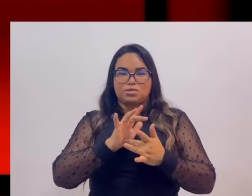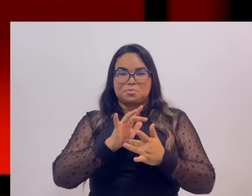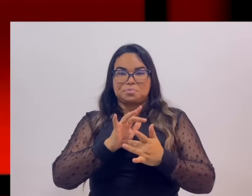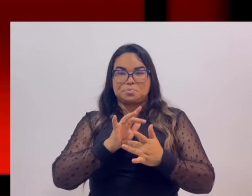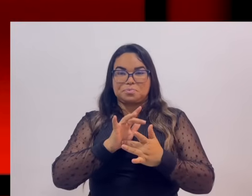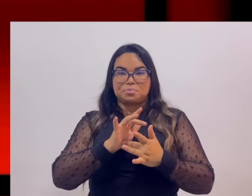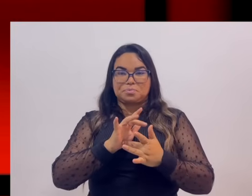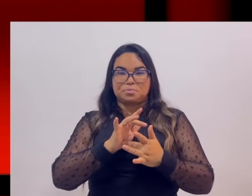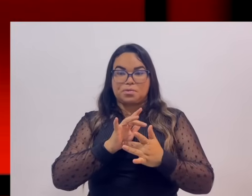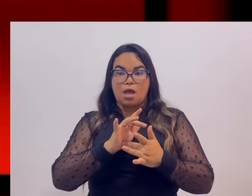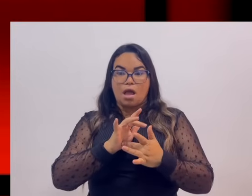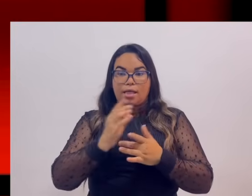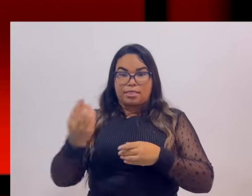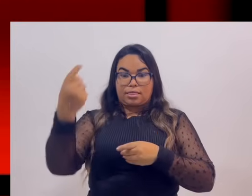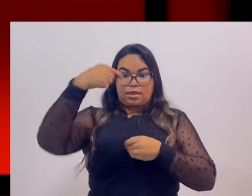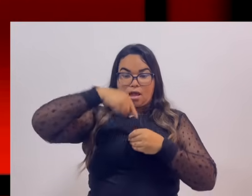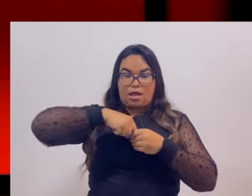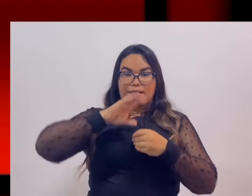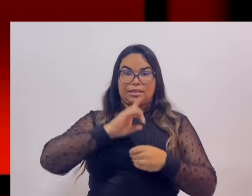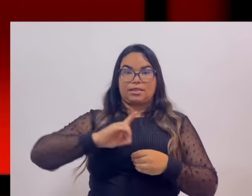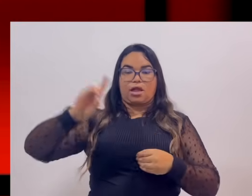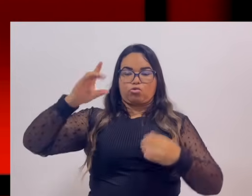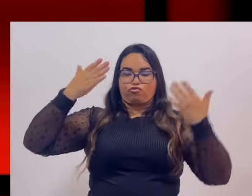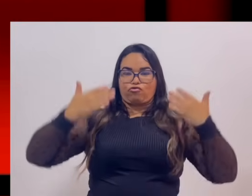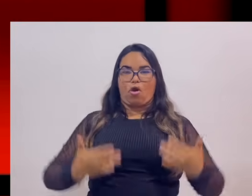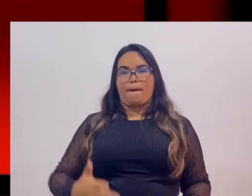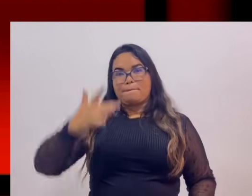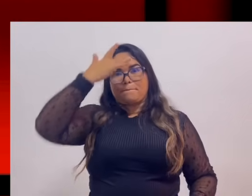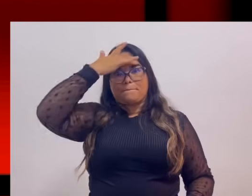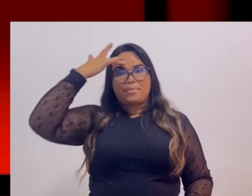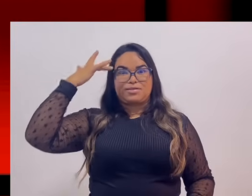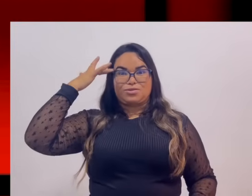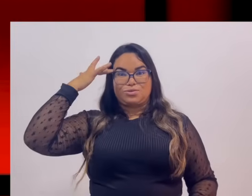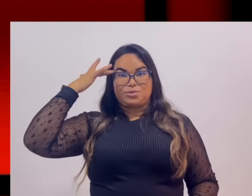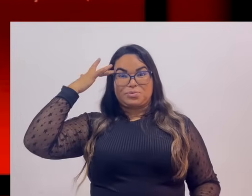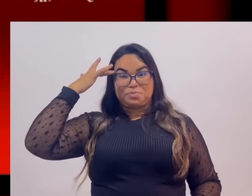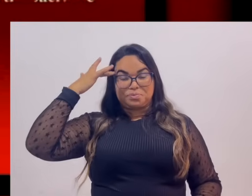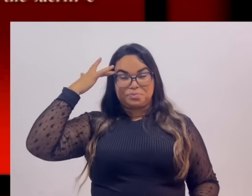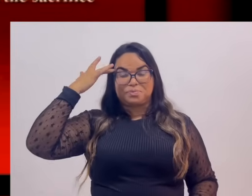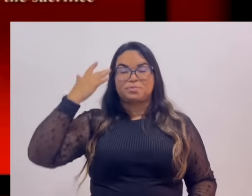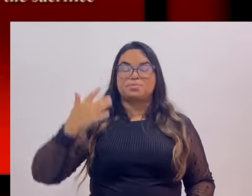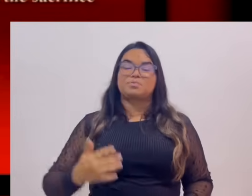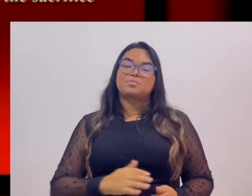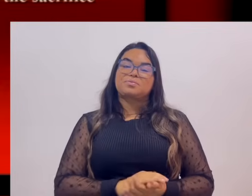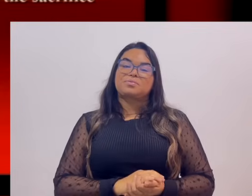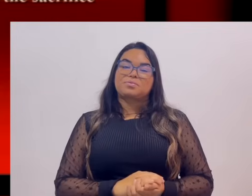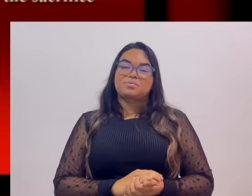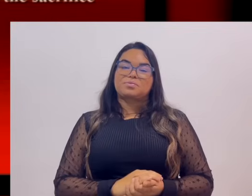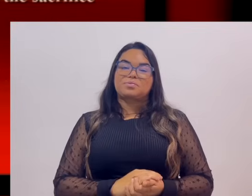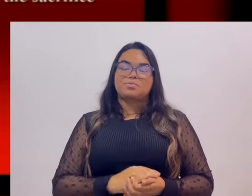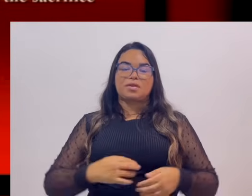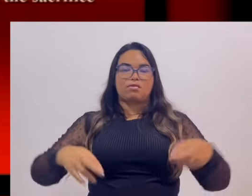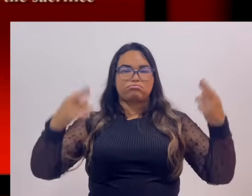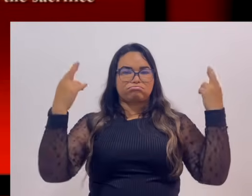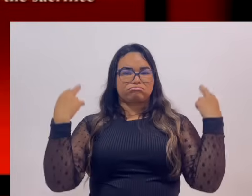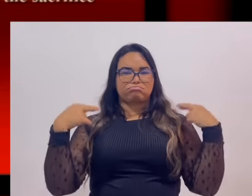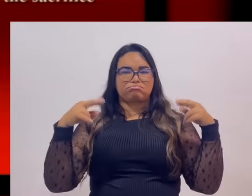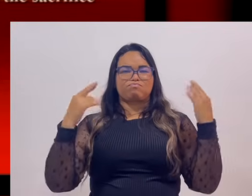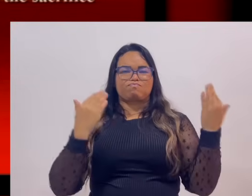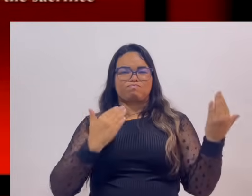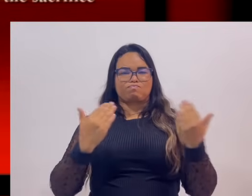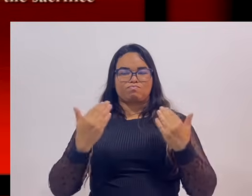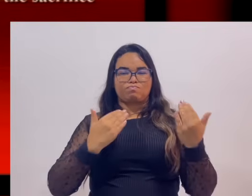a pele de texugo simboliza a Cristo que velou a sua divindade com a humanidade Cristo salvador